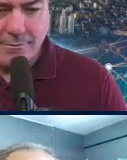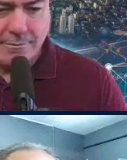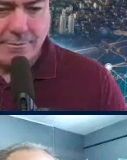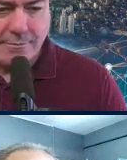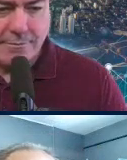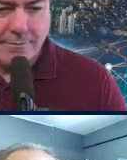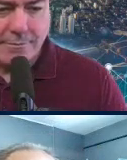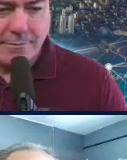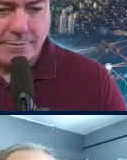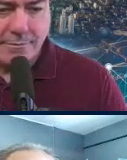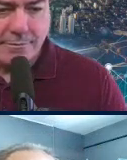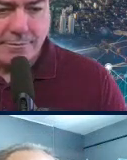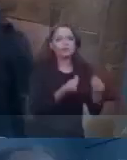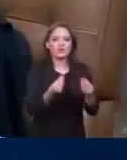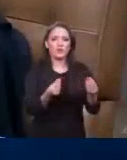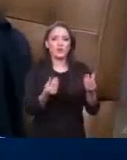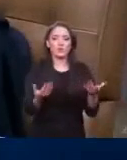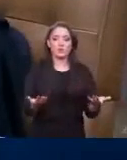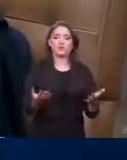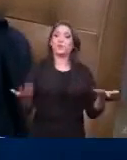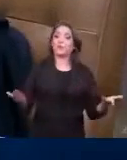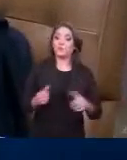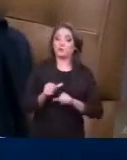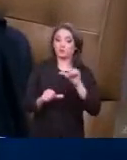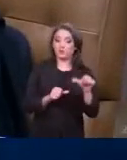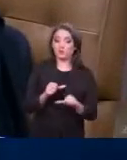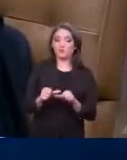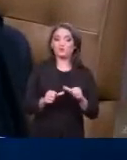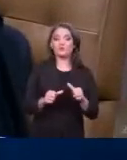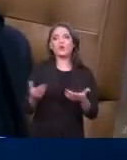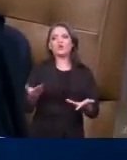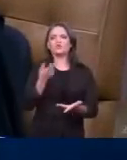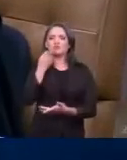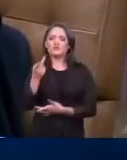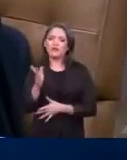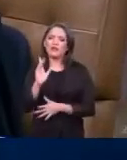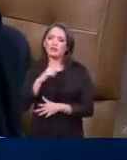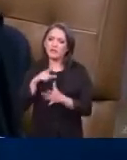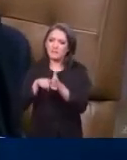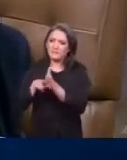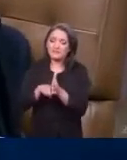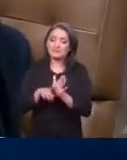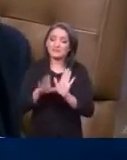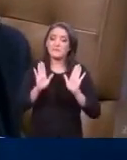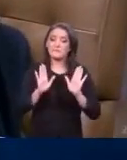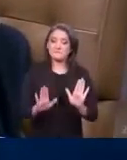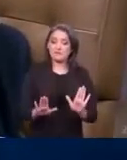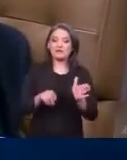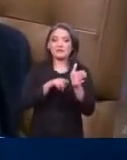artigo 142 da Constituição Federal um tempo atrás. Então, eu acho que o Gilmar Mendes,